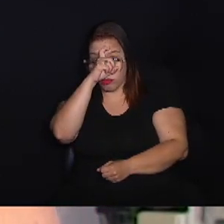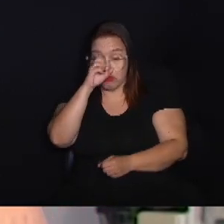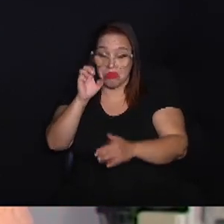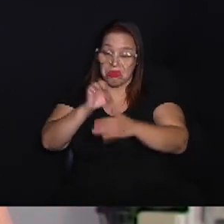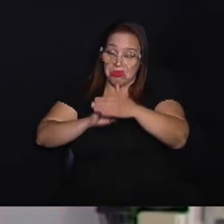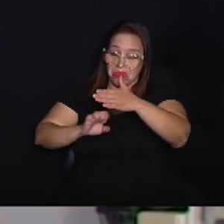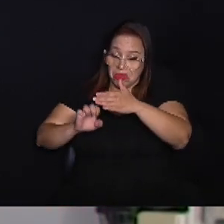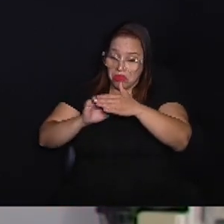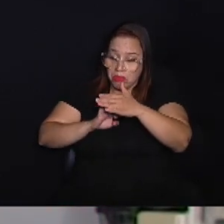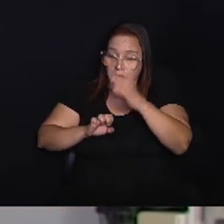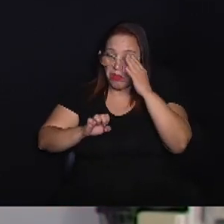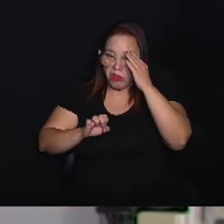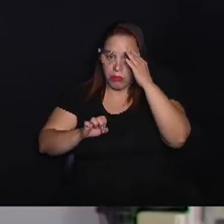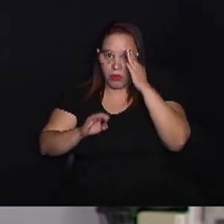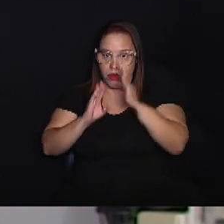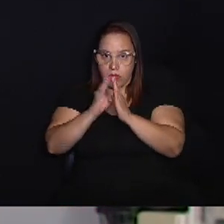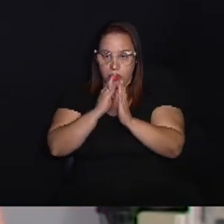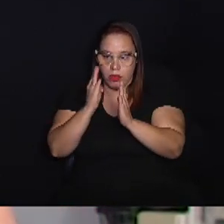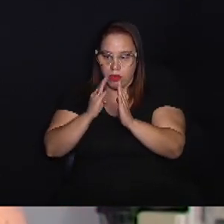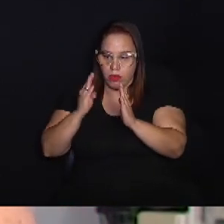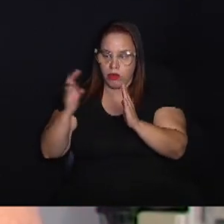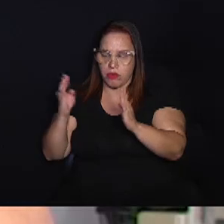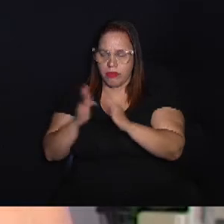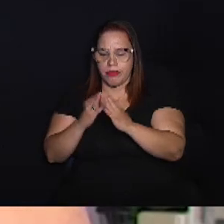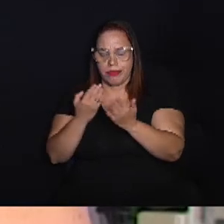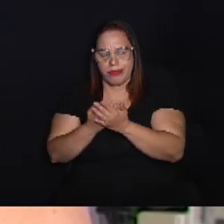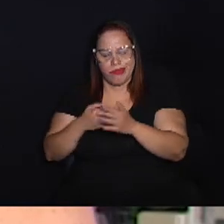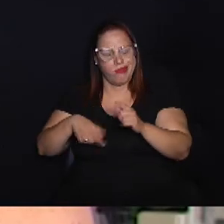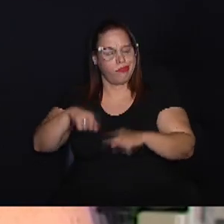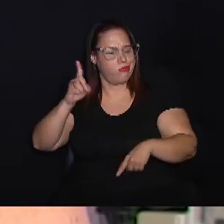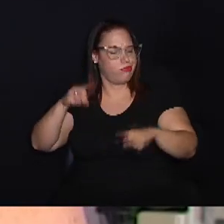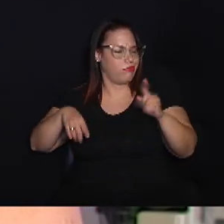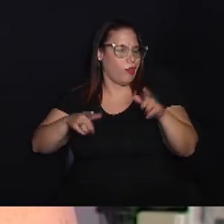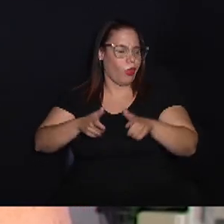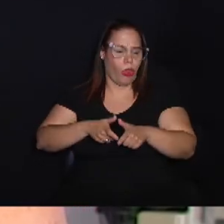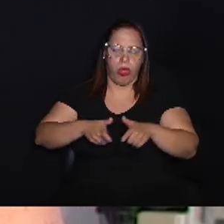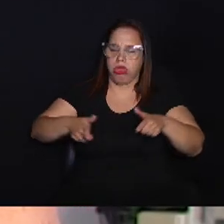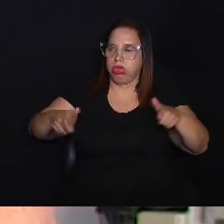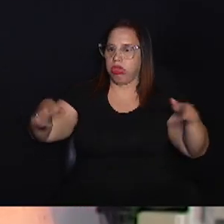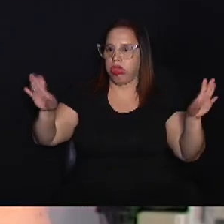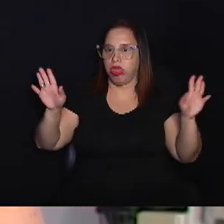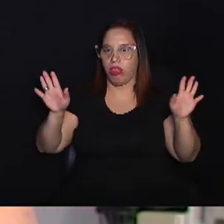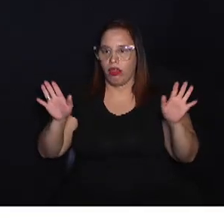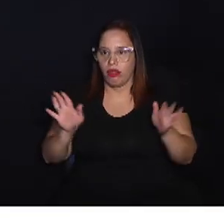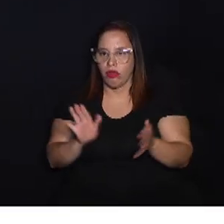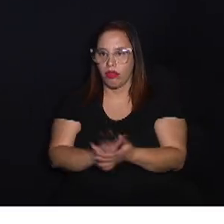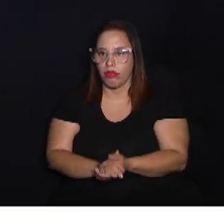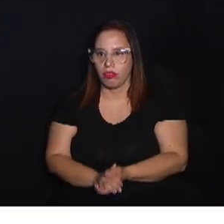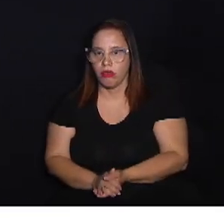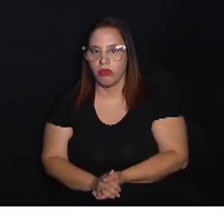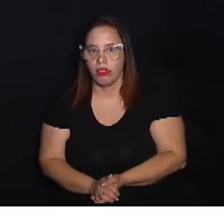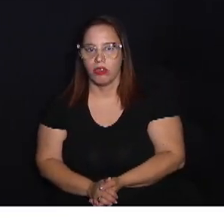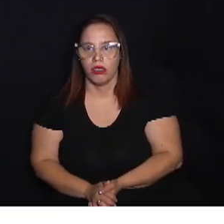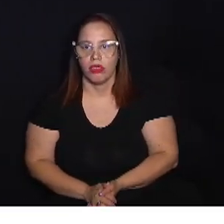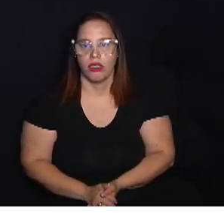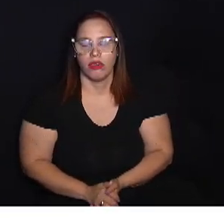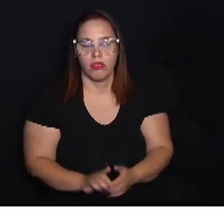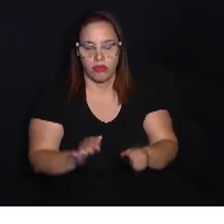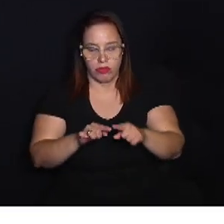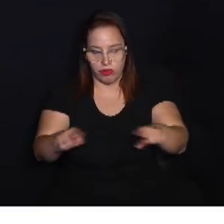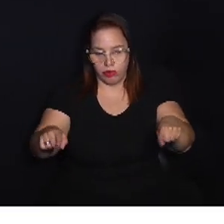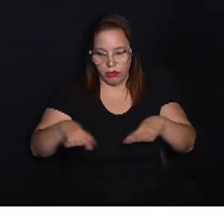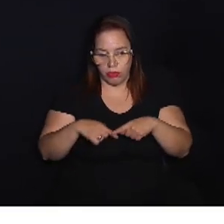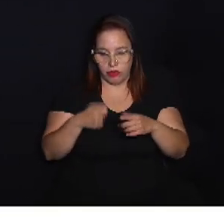empresas, bibliotecas escolares, enfim. Tem uma gama de locais